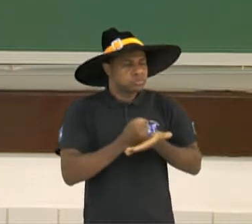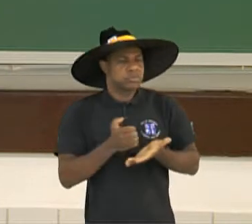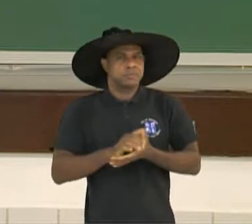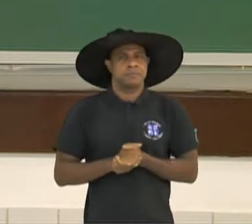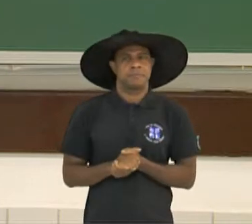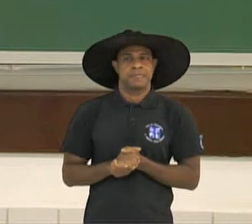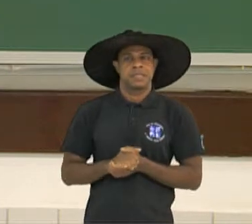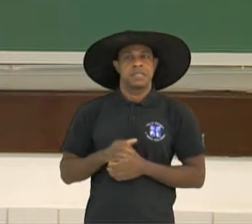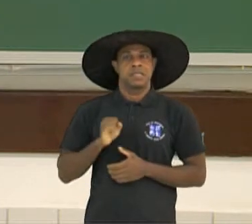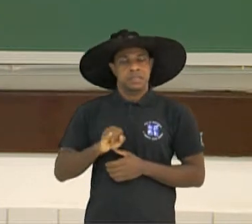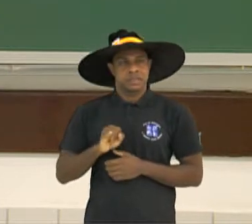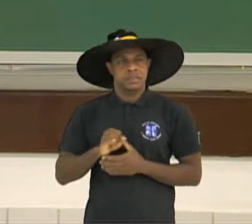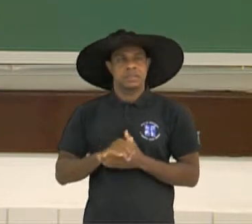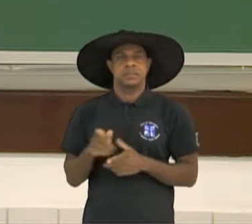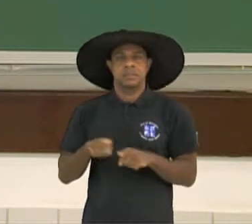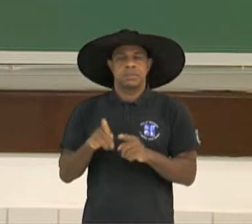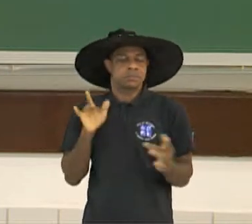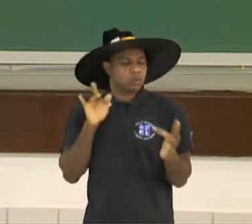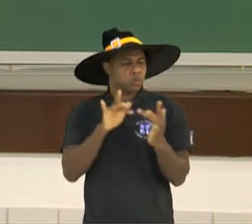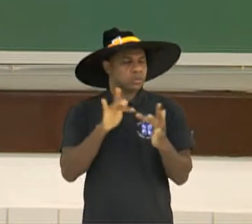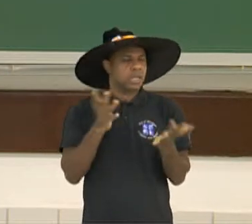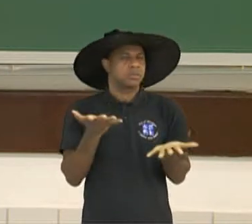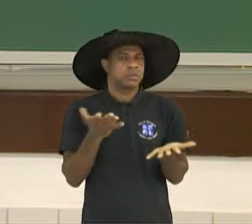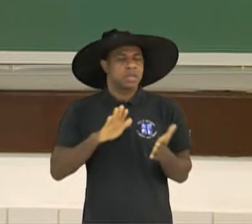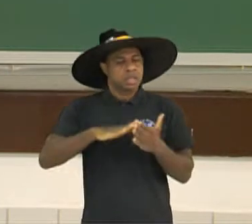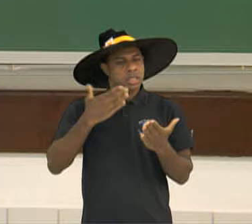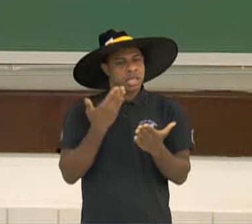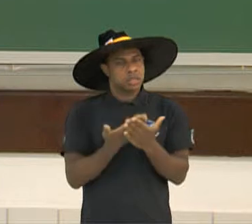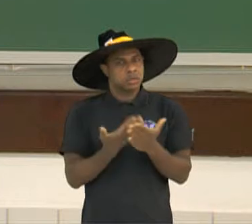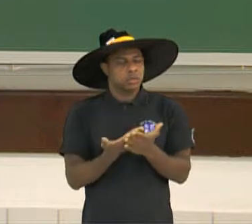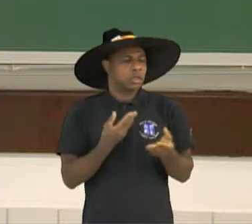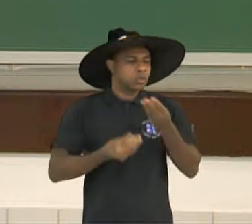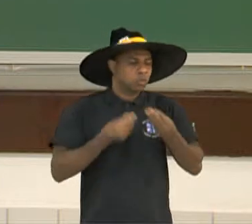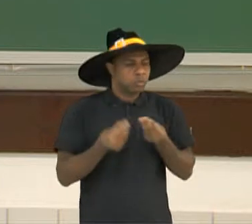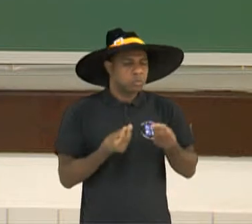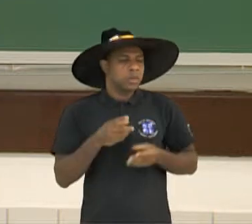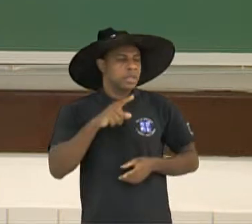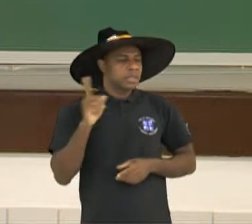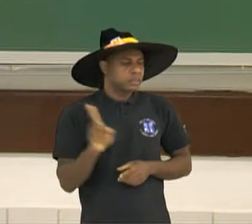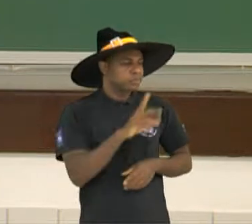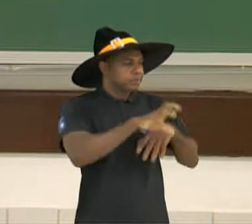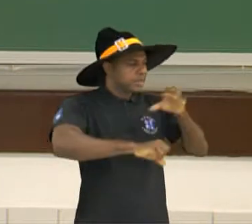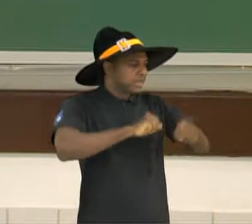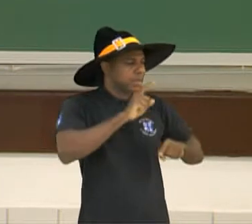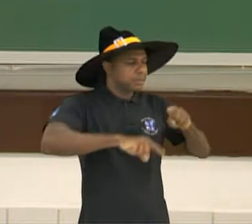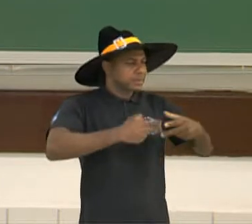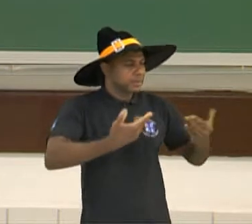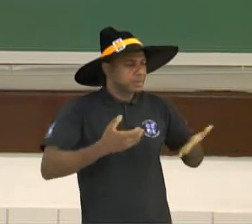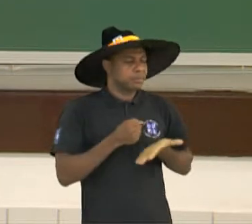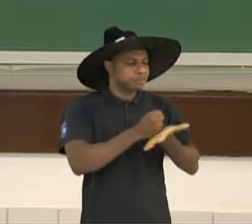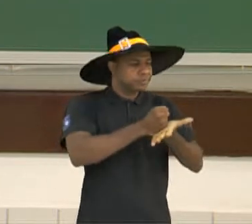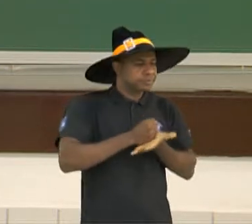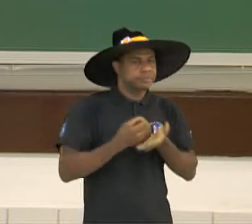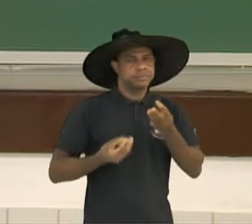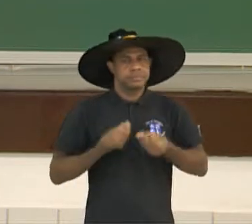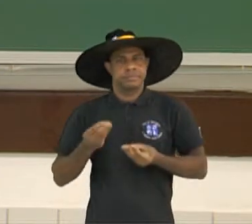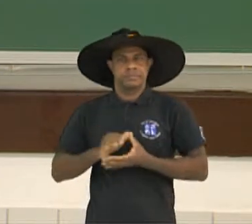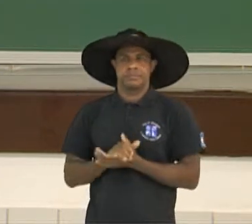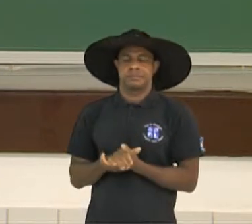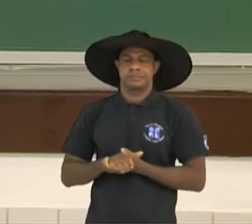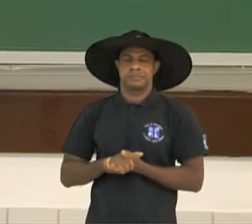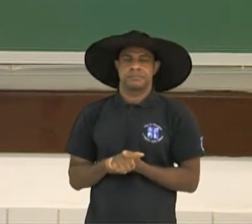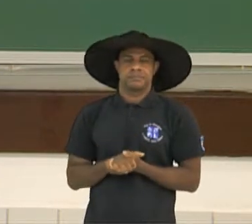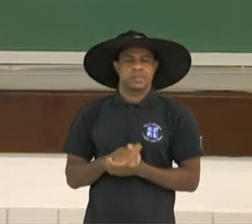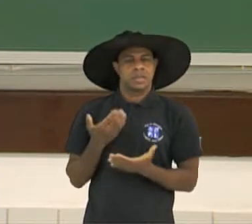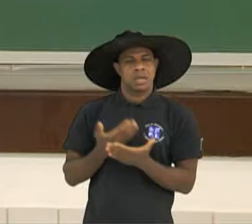E, se persistir ainda, entre em contato com a escola para ver a possibilidade de retirar o material impresso para auxiliar vocês, ok?